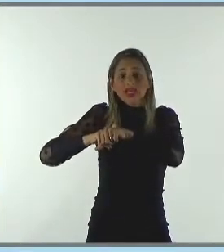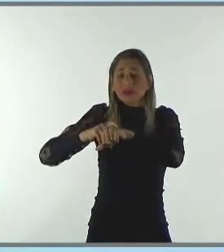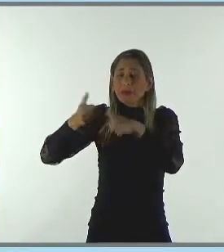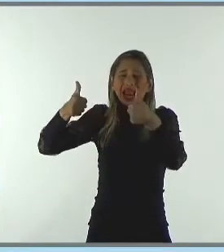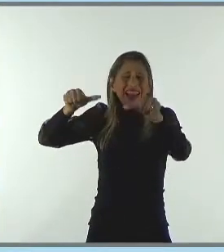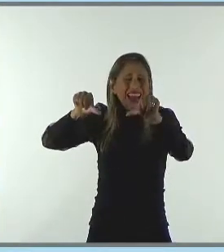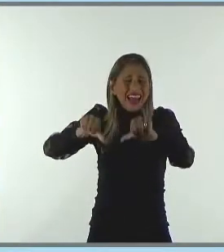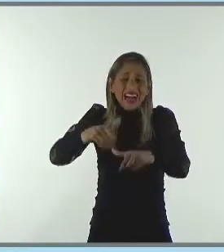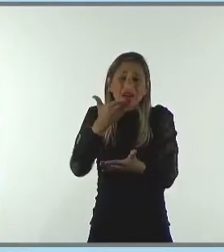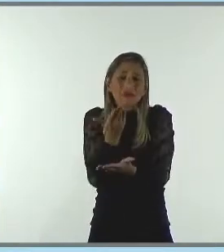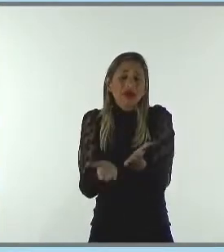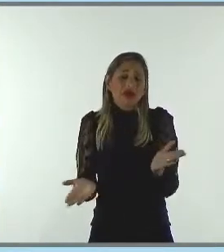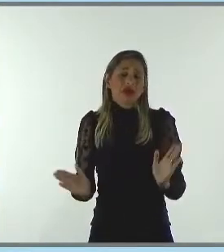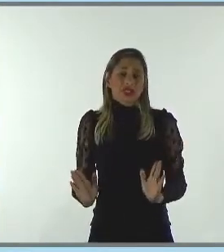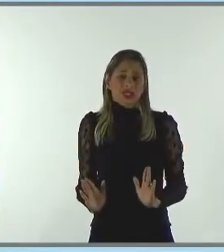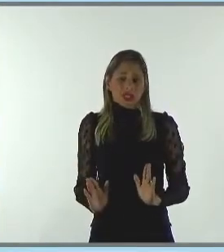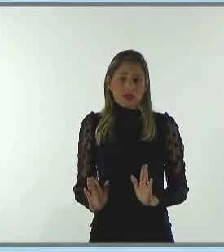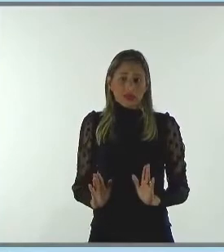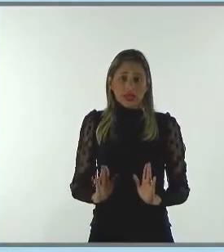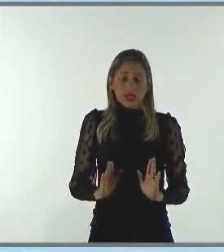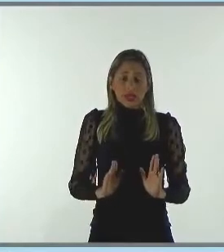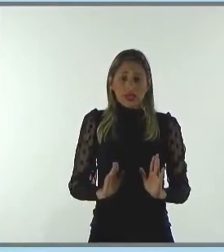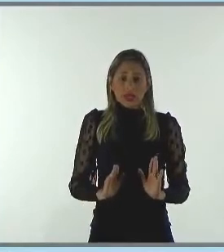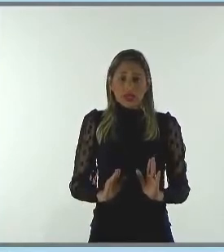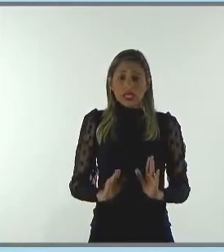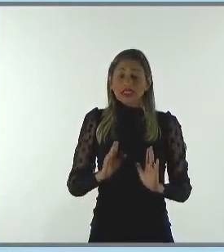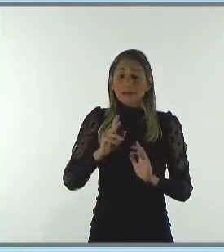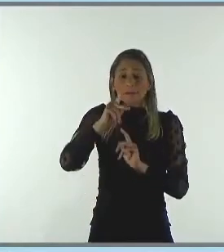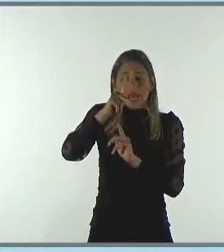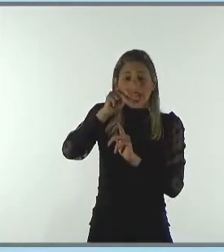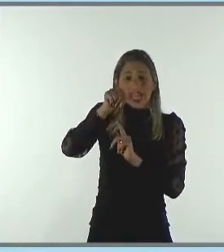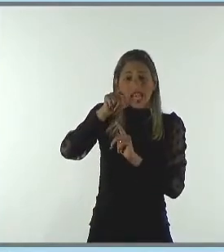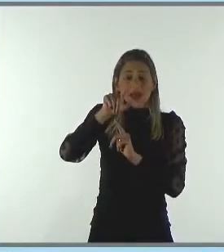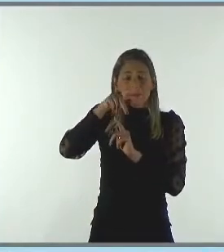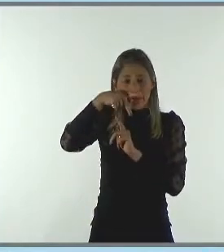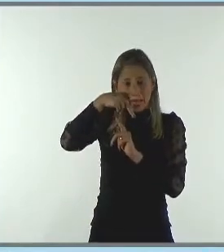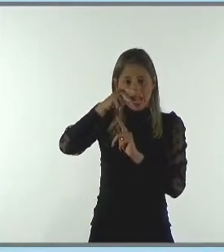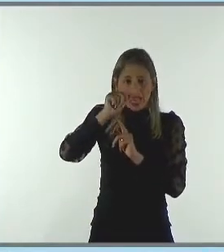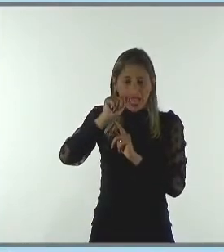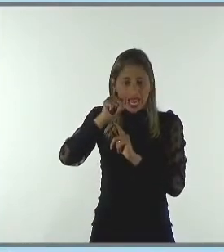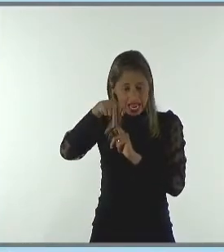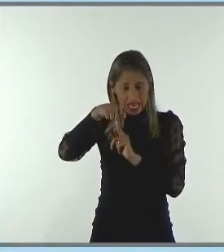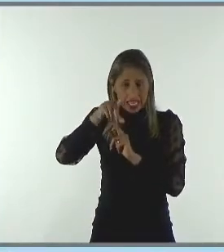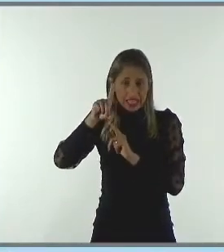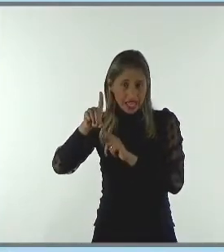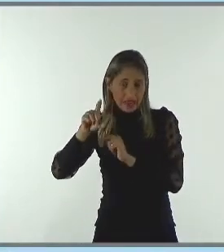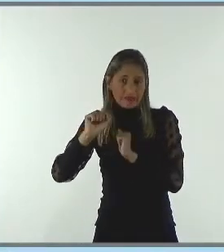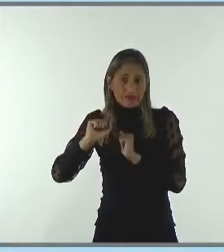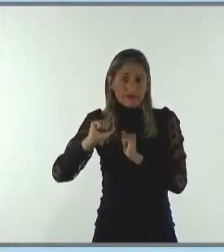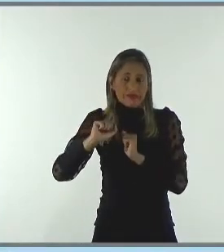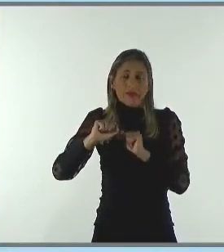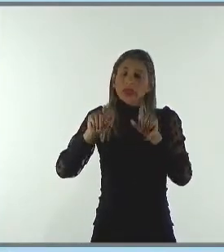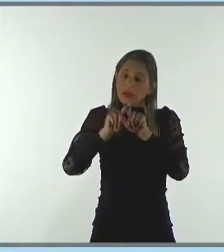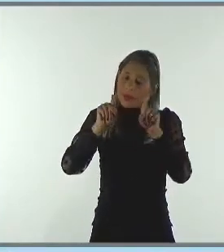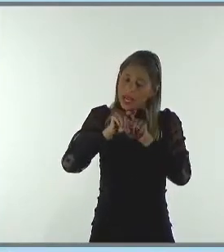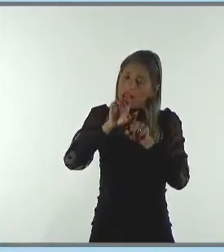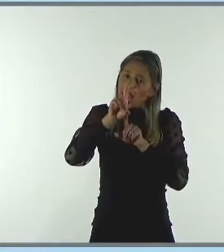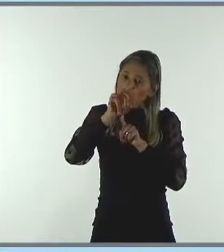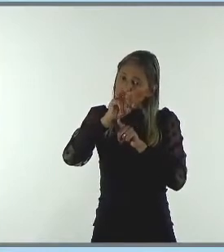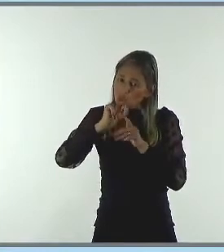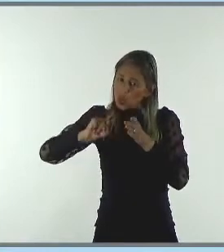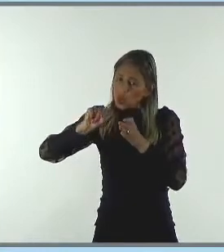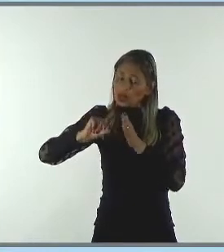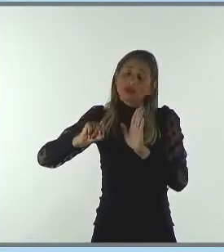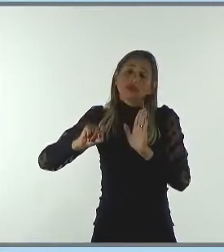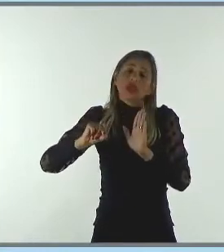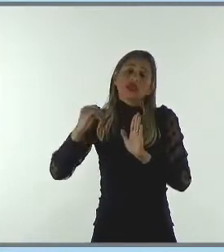terra. Né? Então, programas importantes como o PNLD, ao qual recorrem tantas editoras, porque é uma